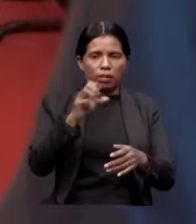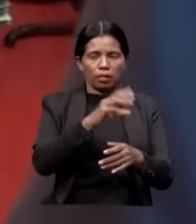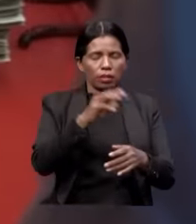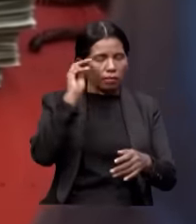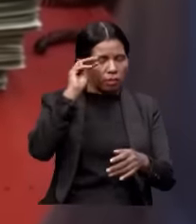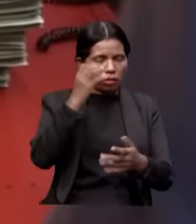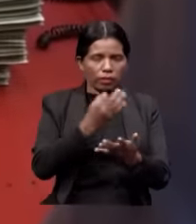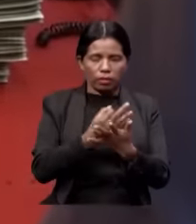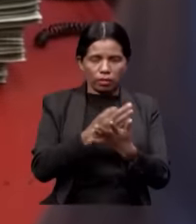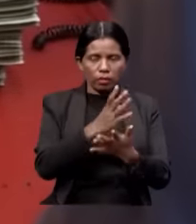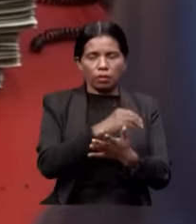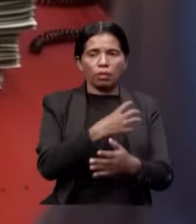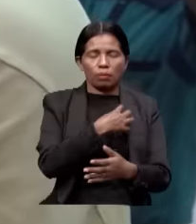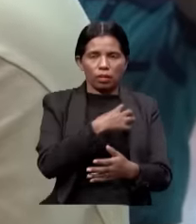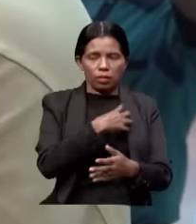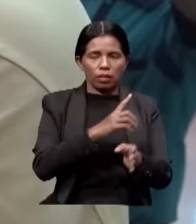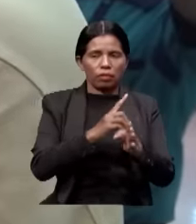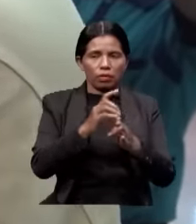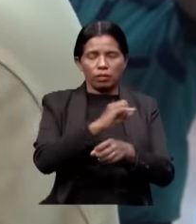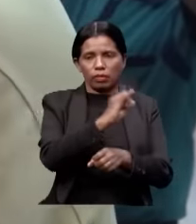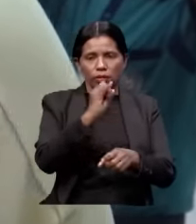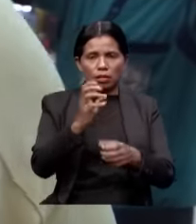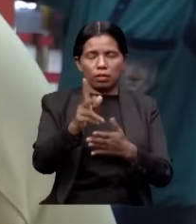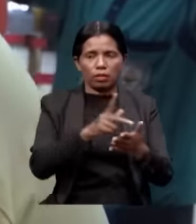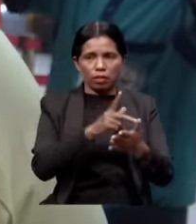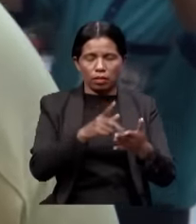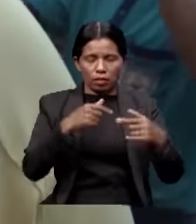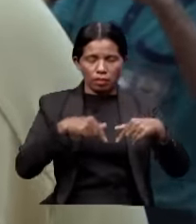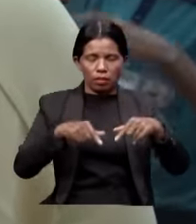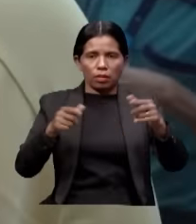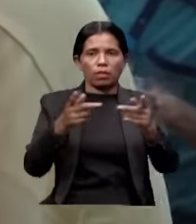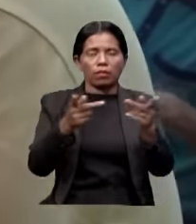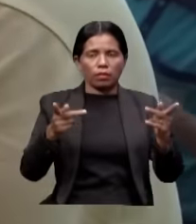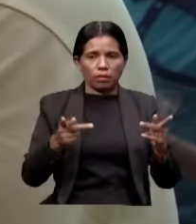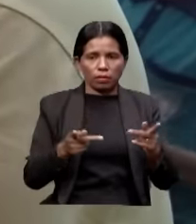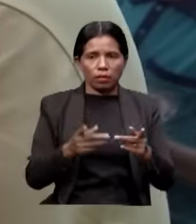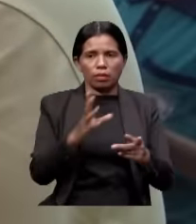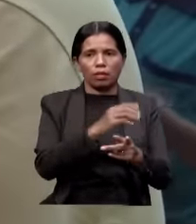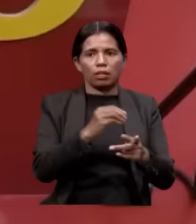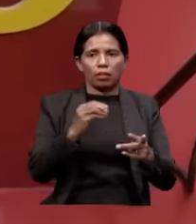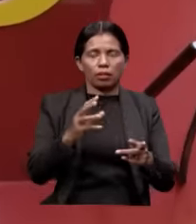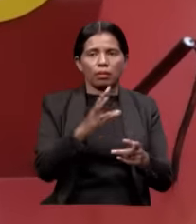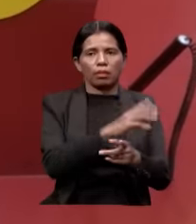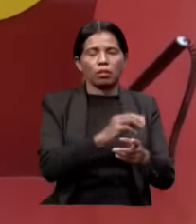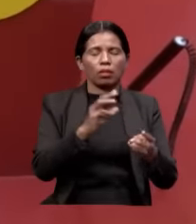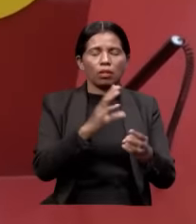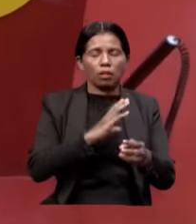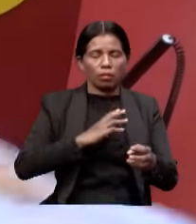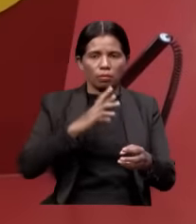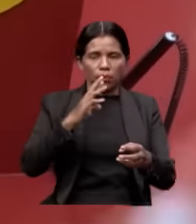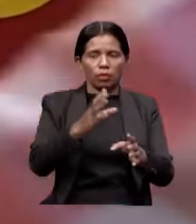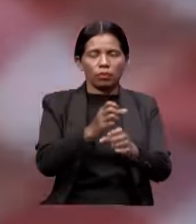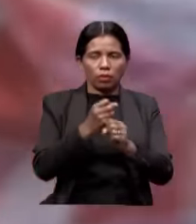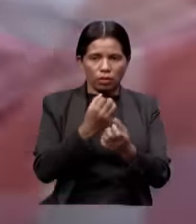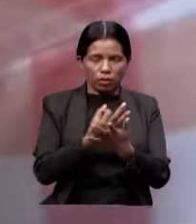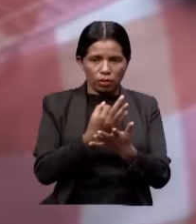Ministério de Finanças, no Polícia, Departamento de Investigação Criminal, Baqueraninha Agen Lotaria Dragon Star Panteclapa, Comoro, Rifuti,